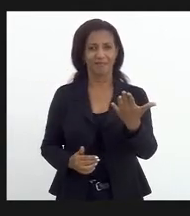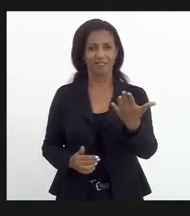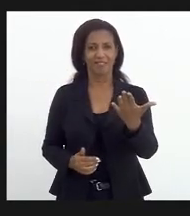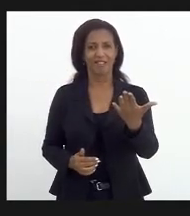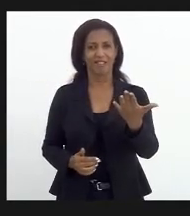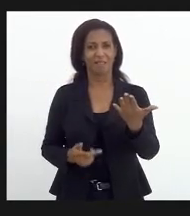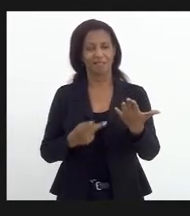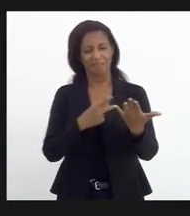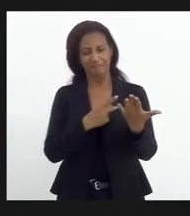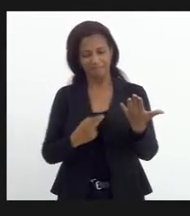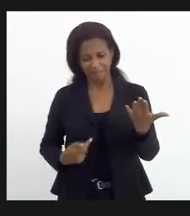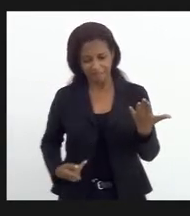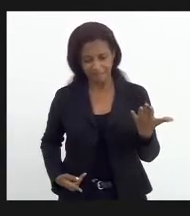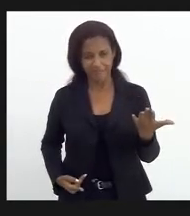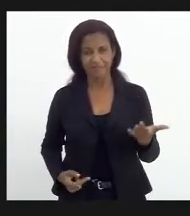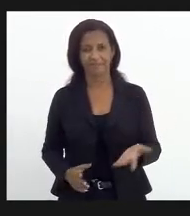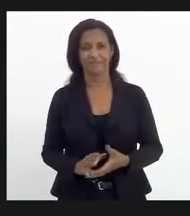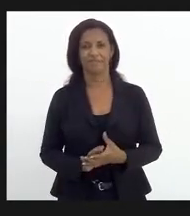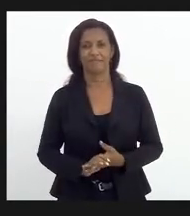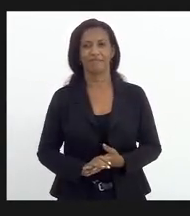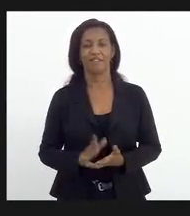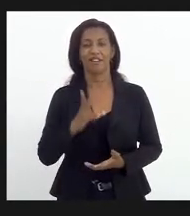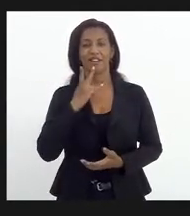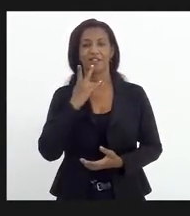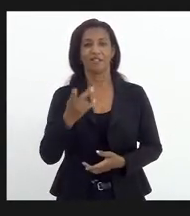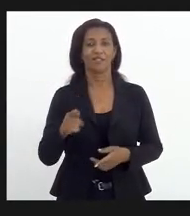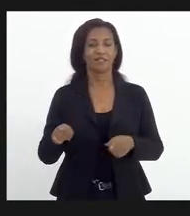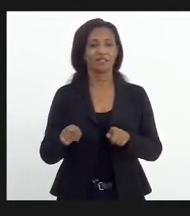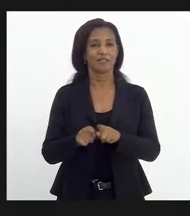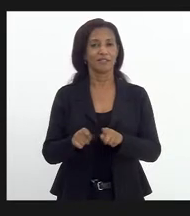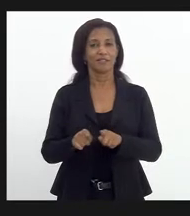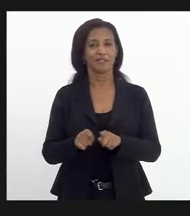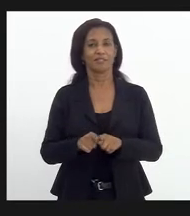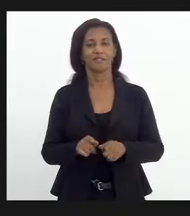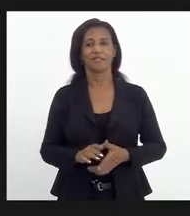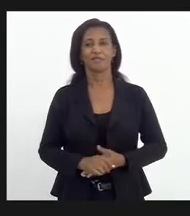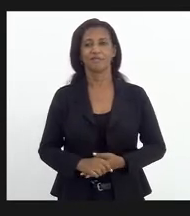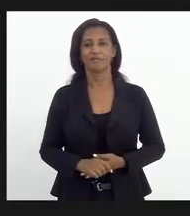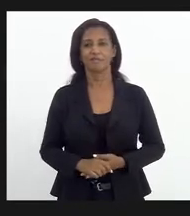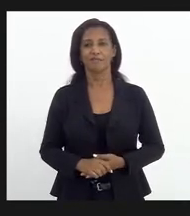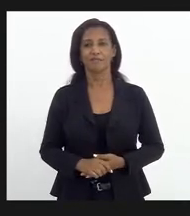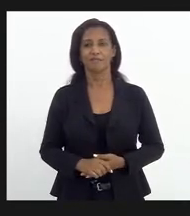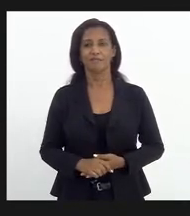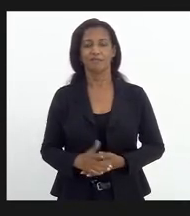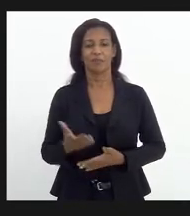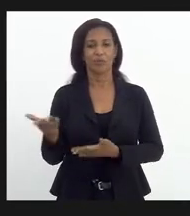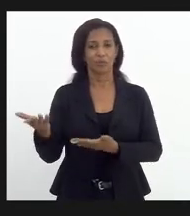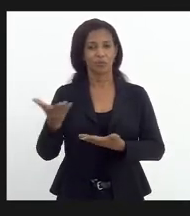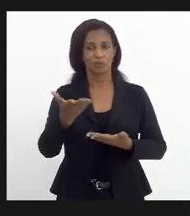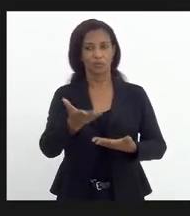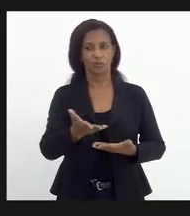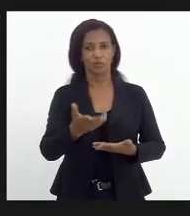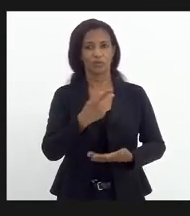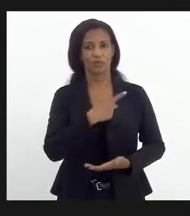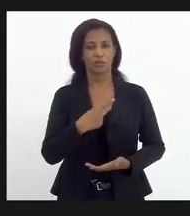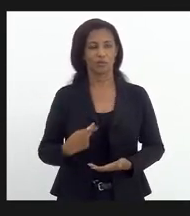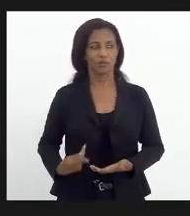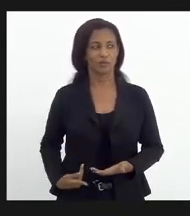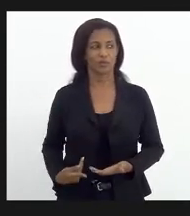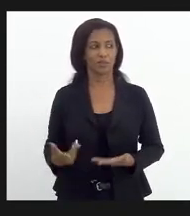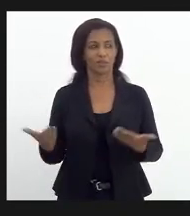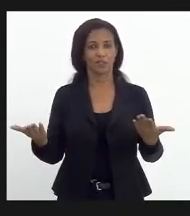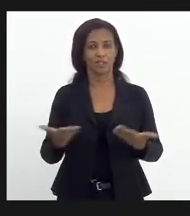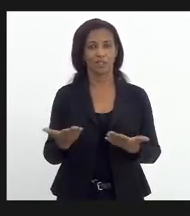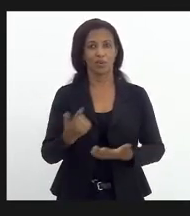o senhor aí pela interinidade na presidência, dizer também da questão do nosso presidente, que